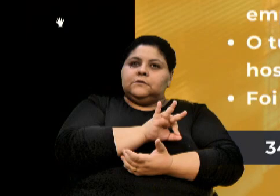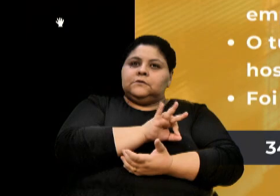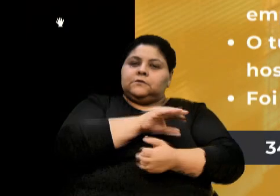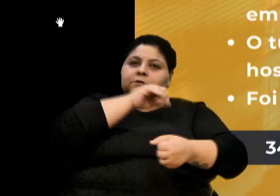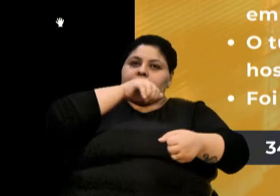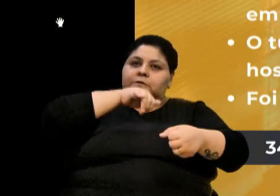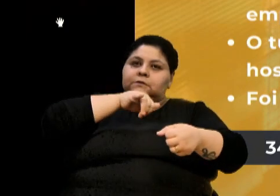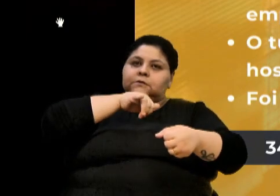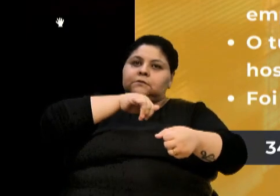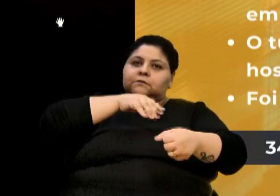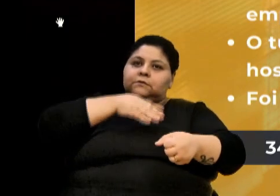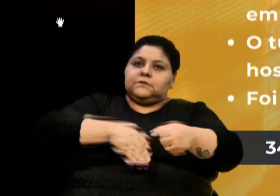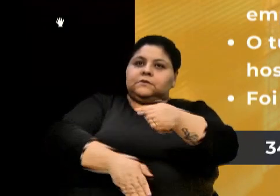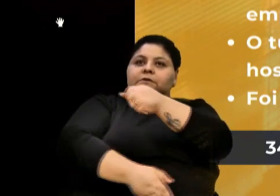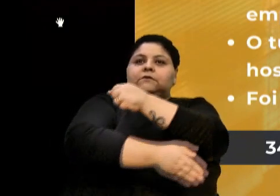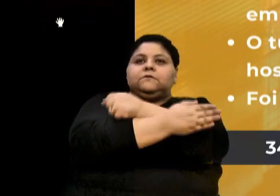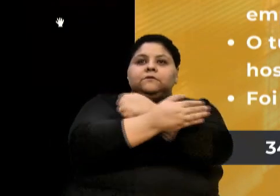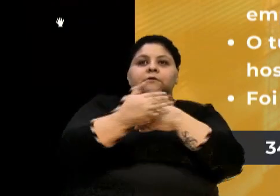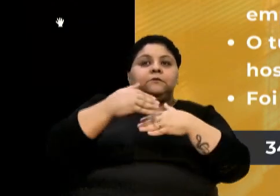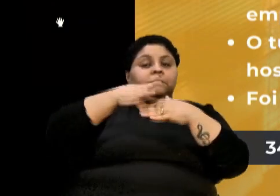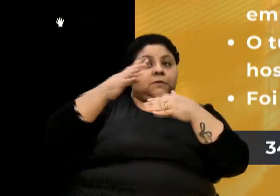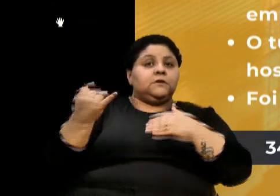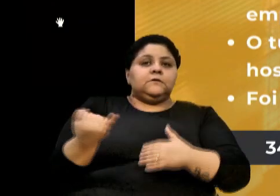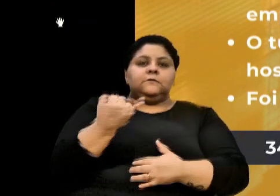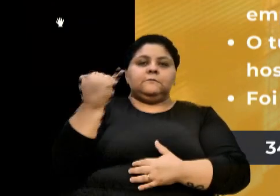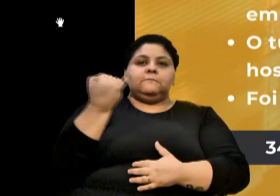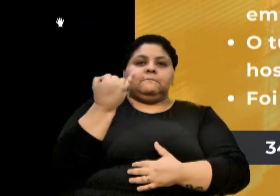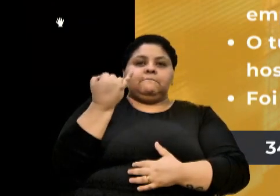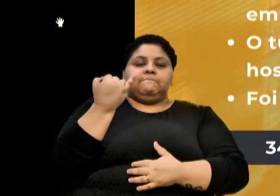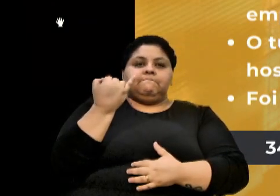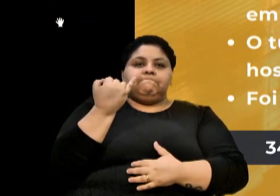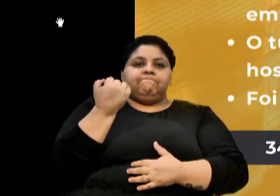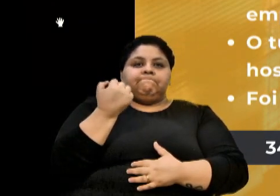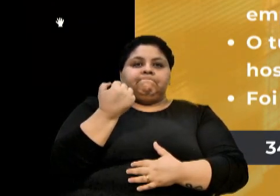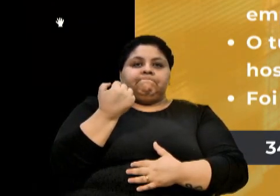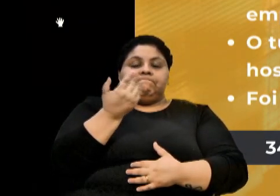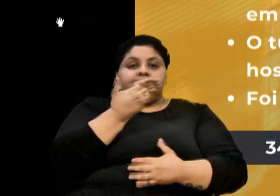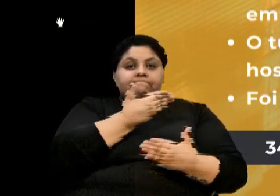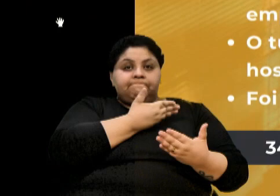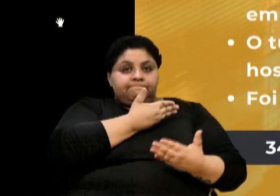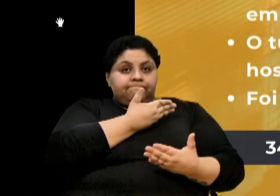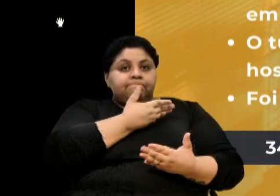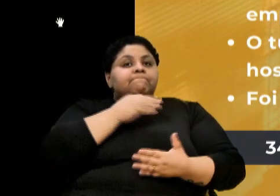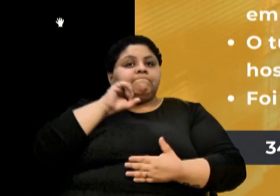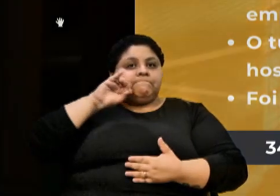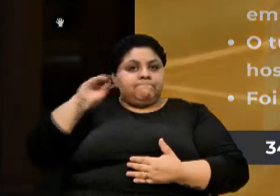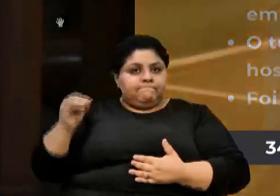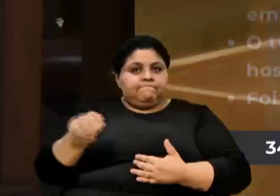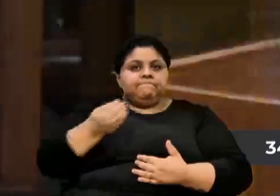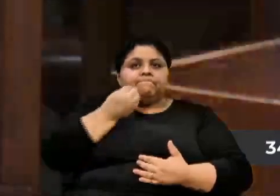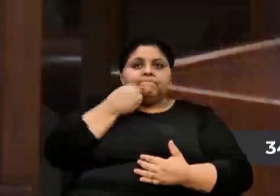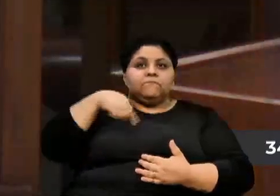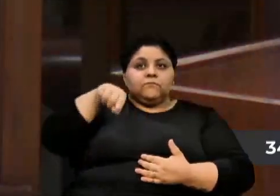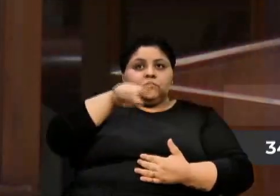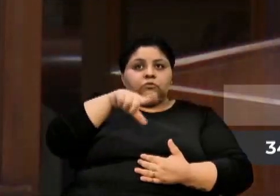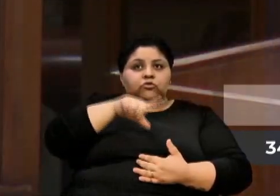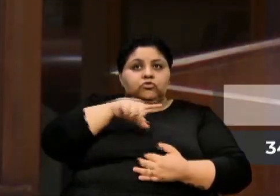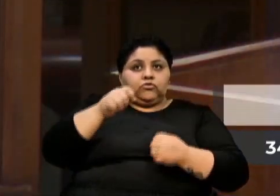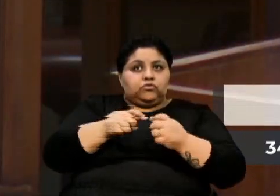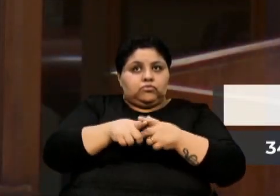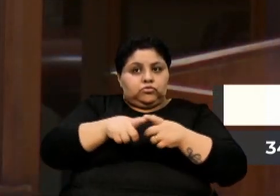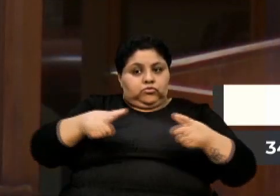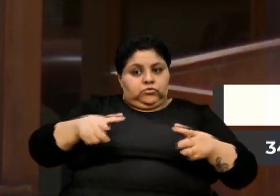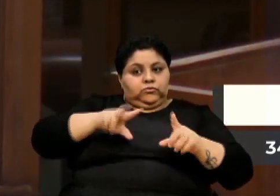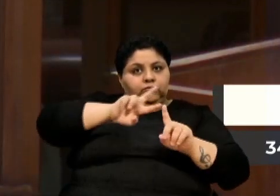oportunidade. E o vereador Zanquim, que trabalha tanto a questão dos números, se nós temos um crescimento que ele dobra,